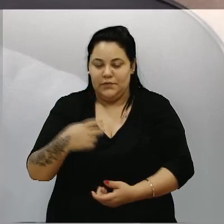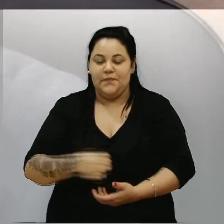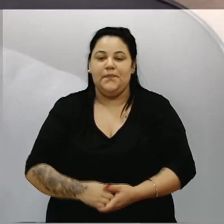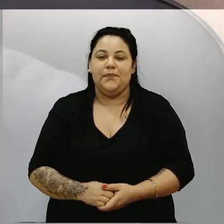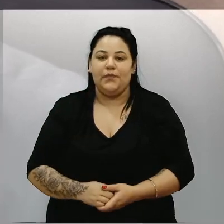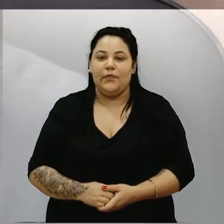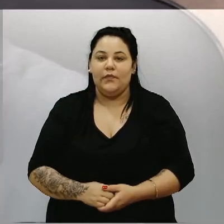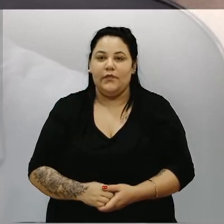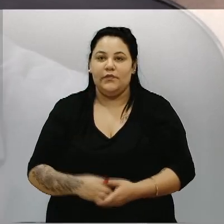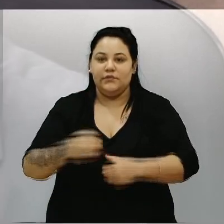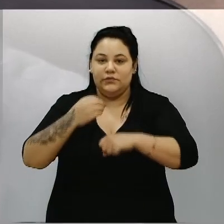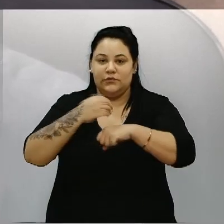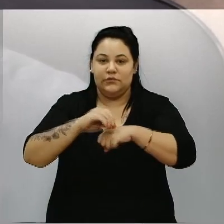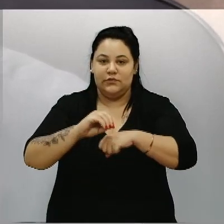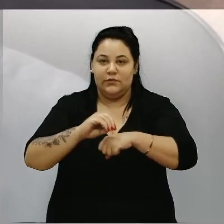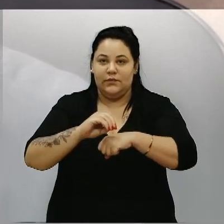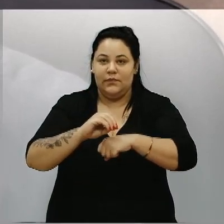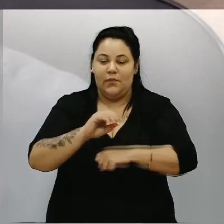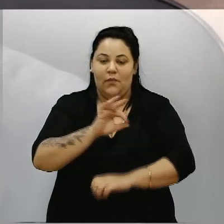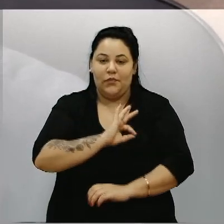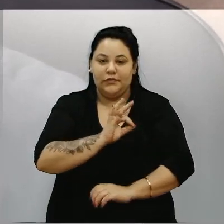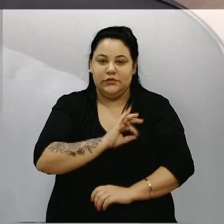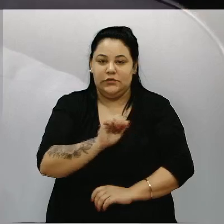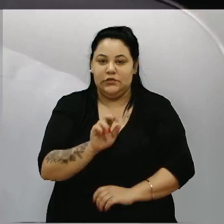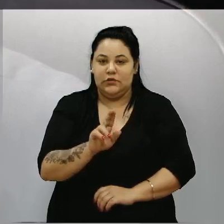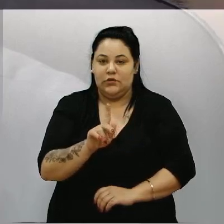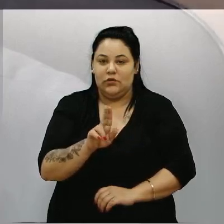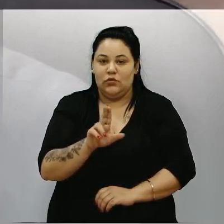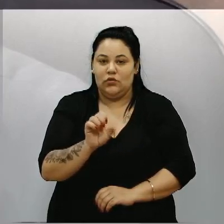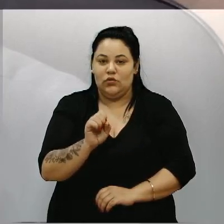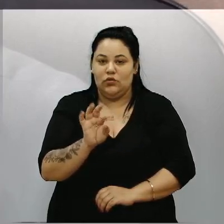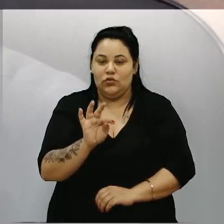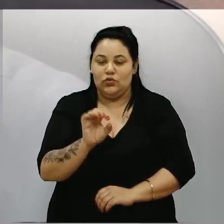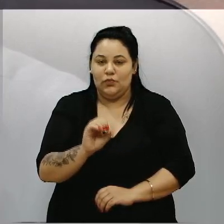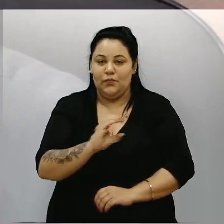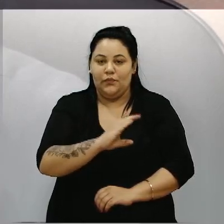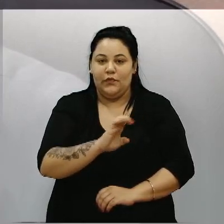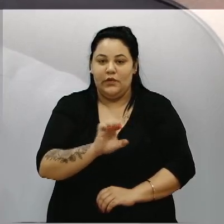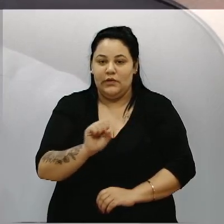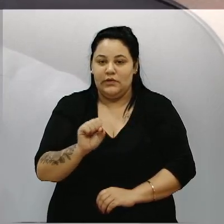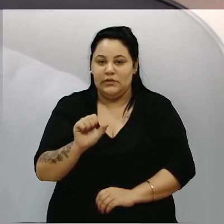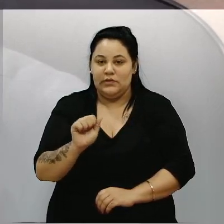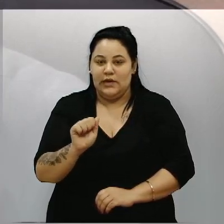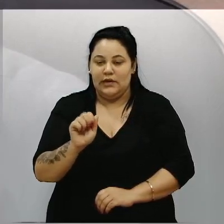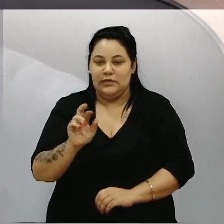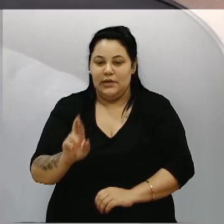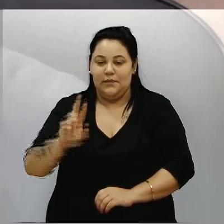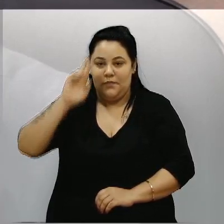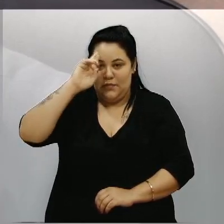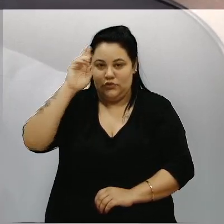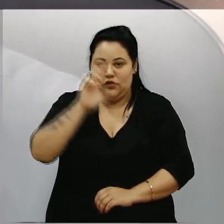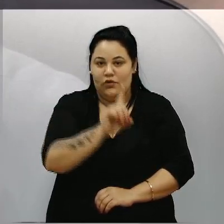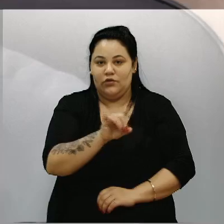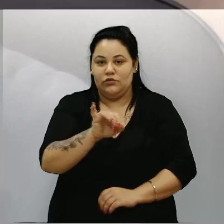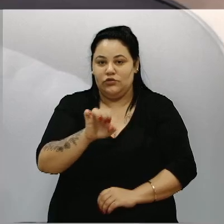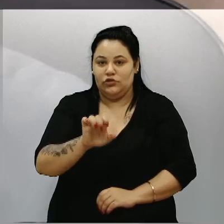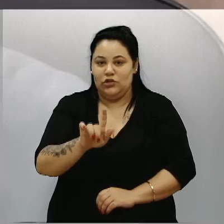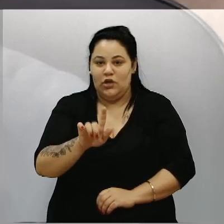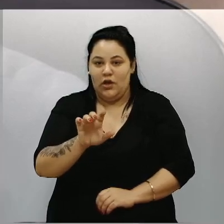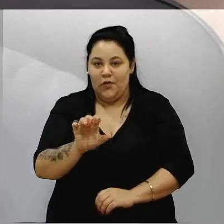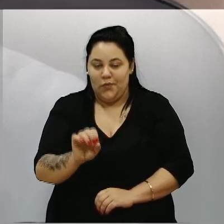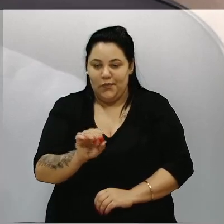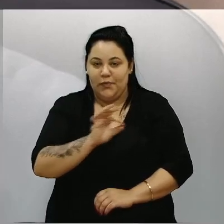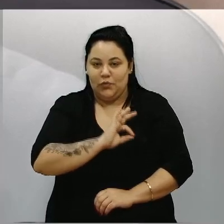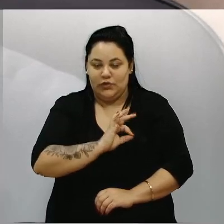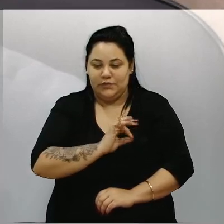Delegado Augusto Cavalheiro Neto, da Polícia Civil, senhor César Leandro Soares, da Guarda Municipal, major Diego Raquel Socol, da Brigada